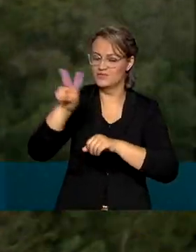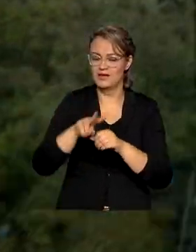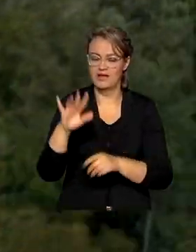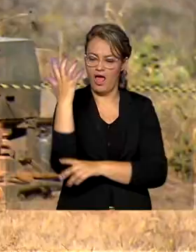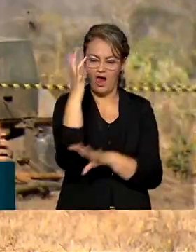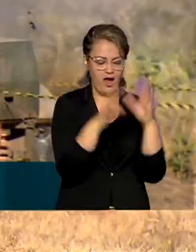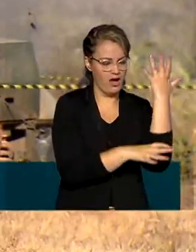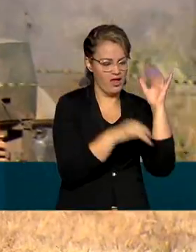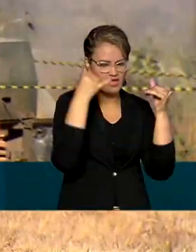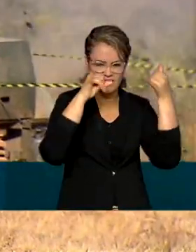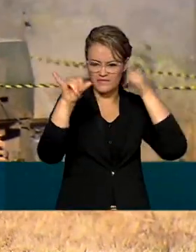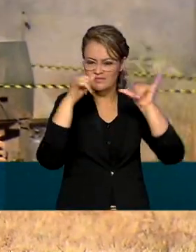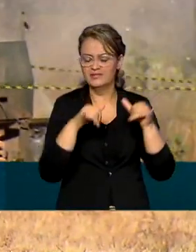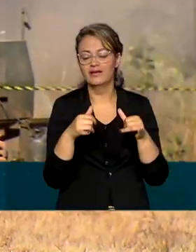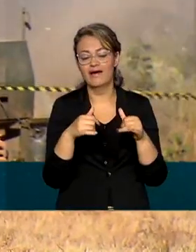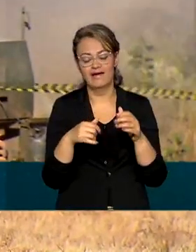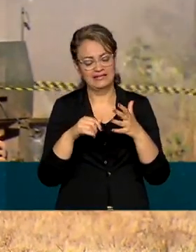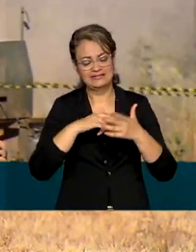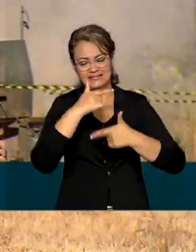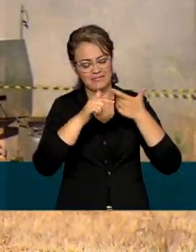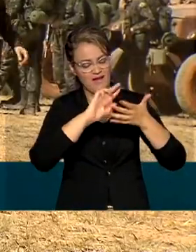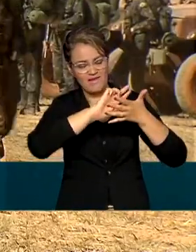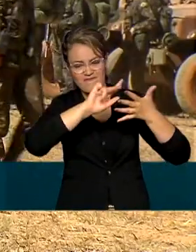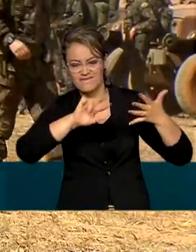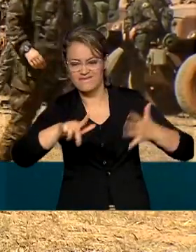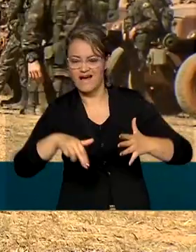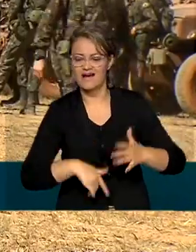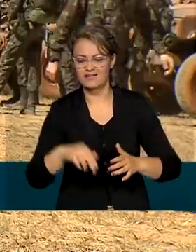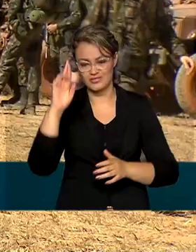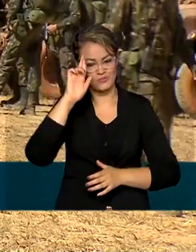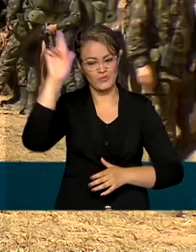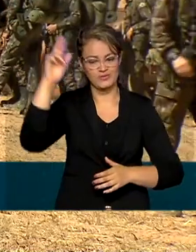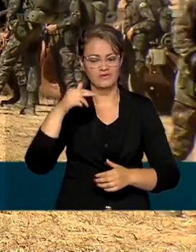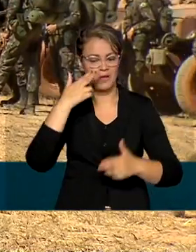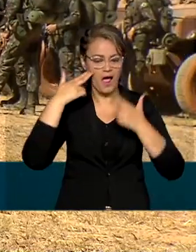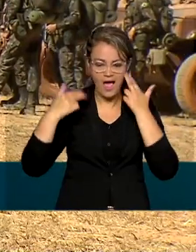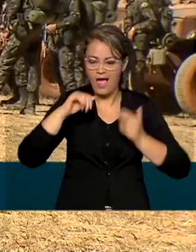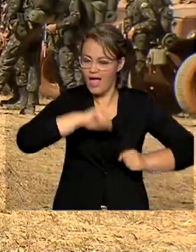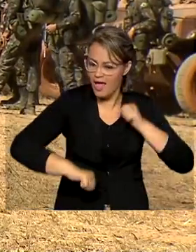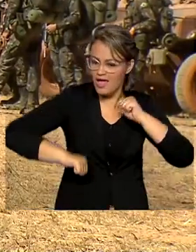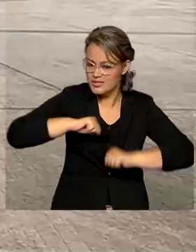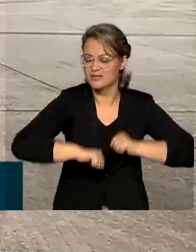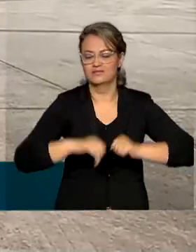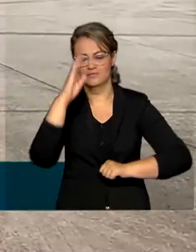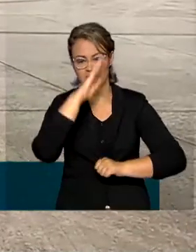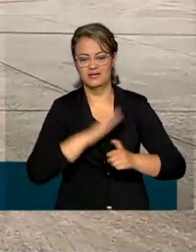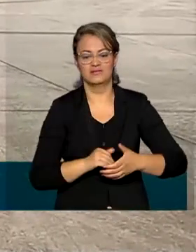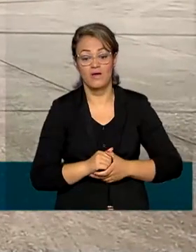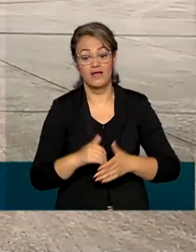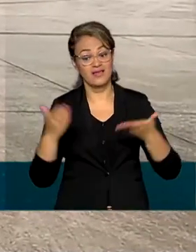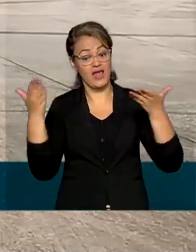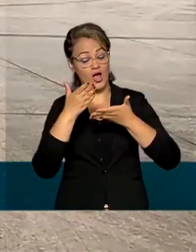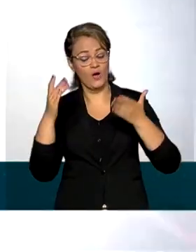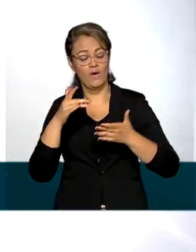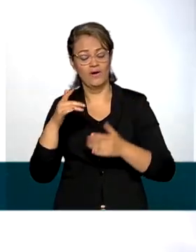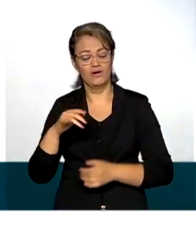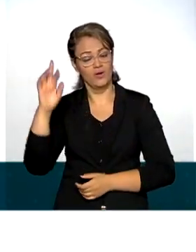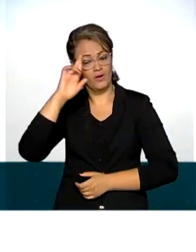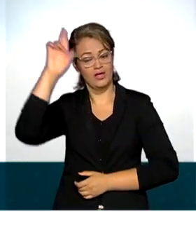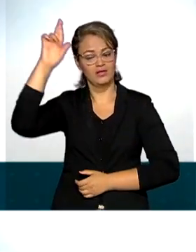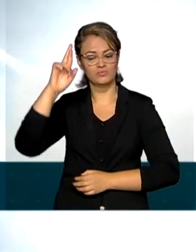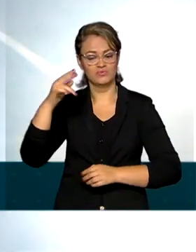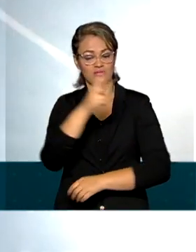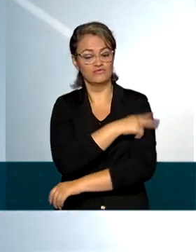desmatamentos, são algumas das ações desenvolvidas pelo Exército Brasileiro, que agora passam a ser